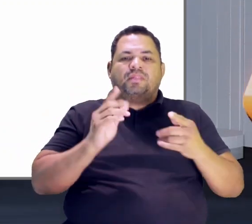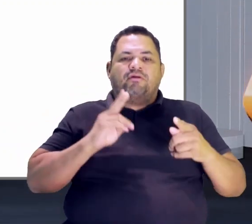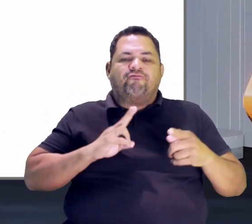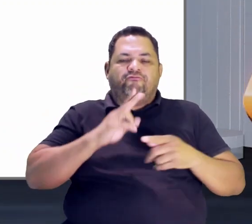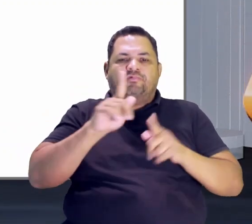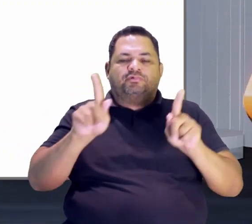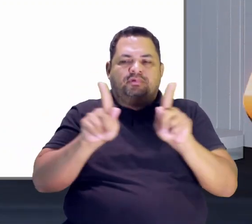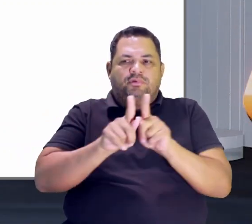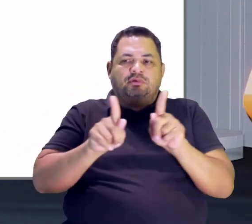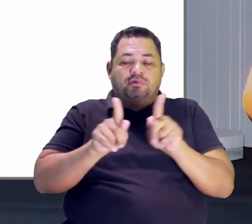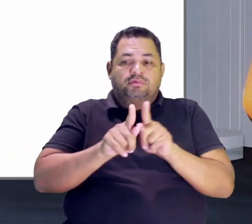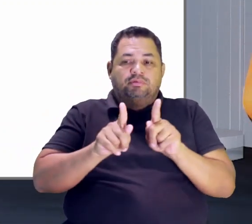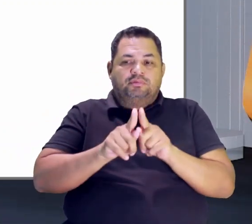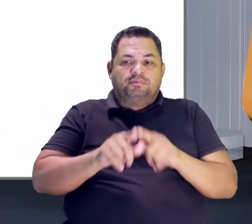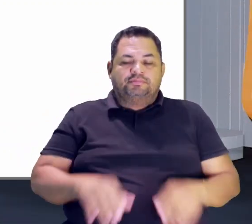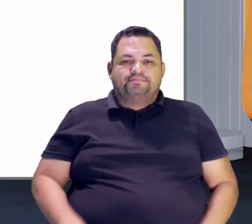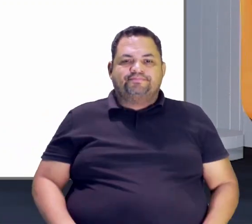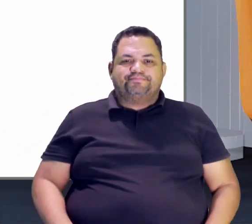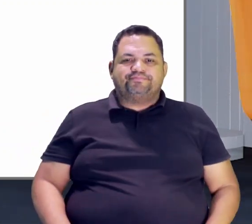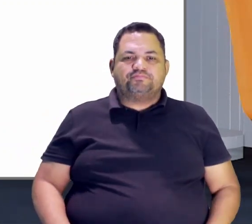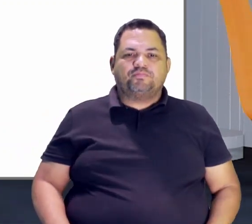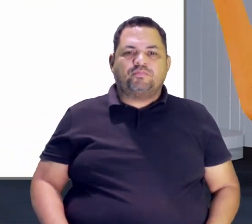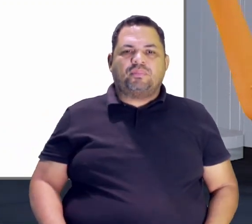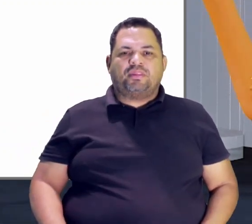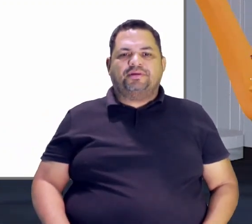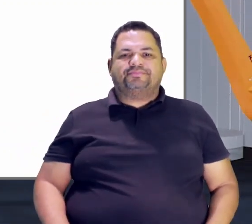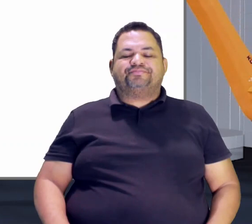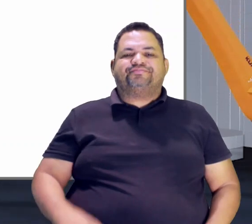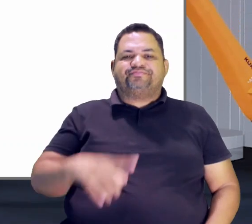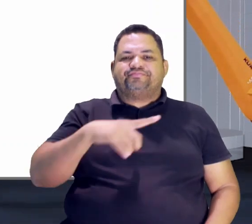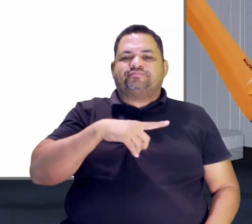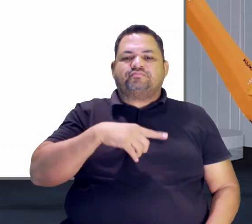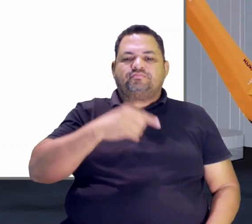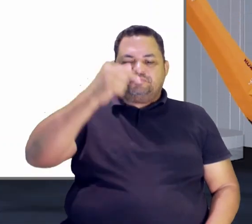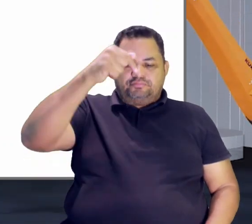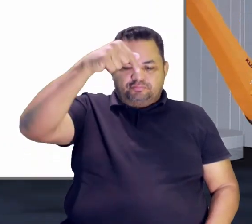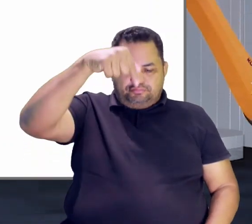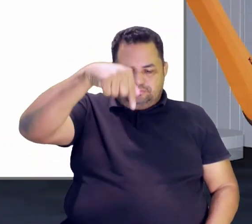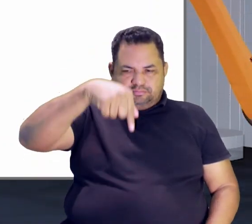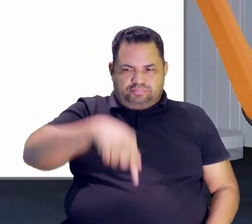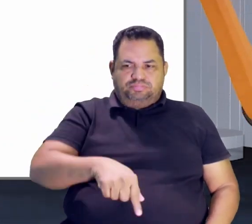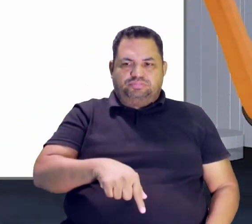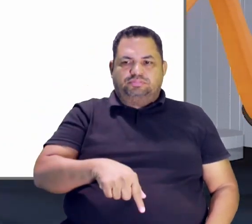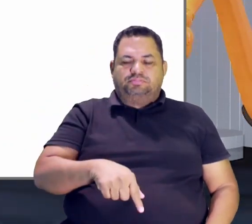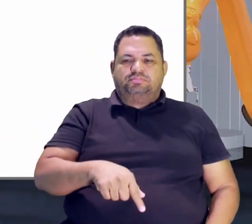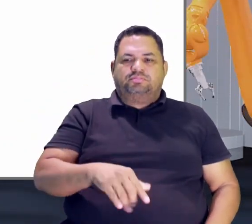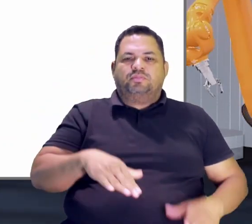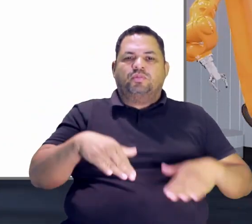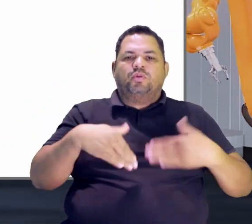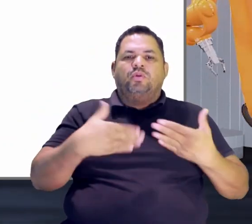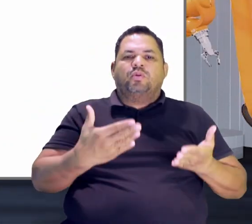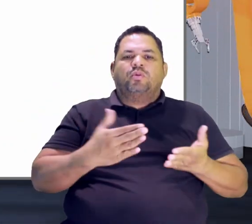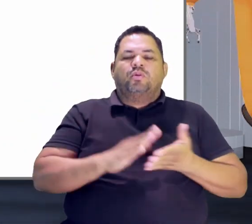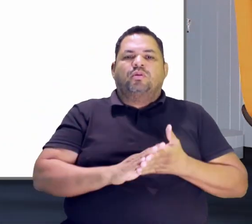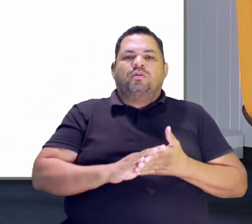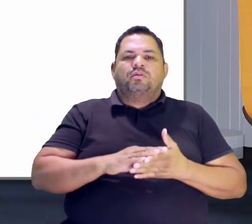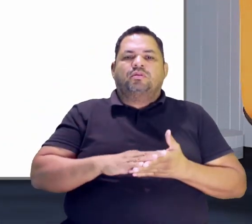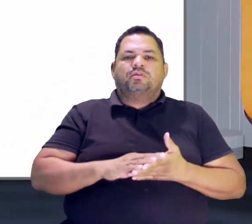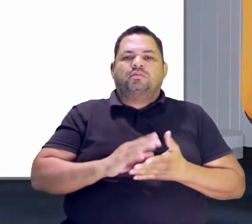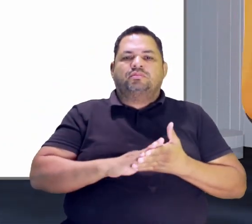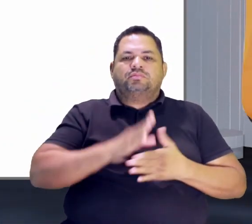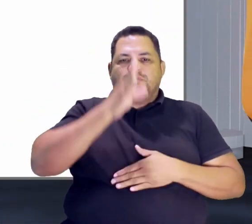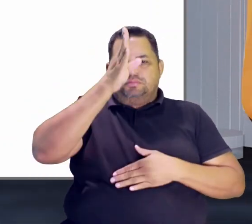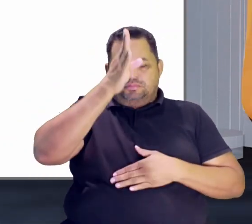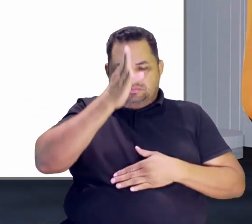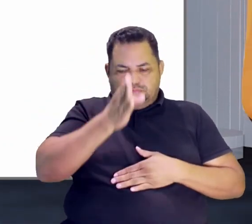nós já falamos muito sobre ela, vai puxar esse recipiente para baixo. Então, qual é a direção da força?